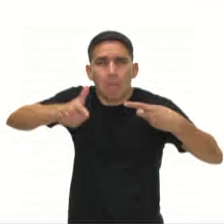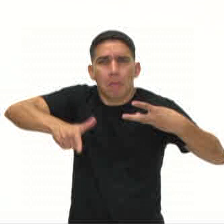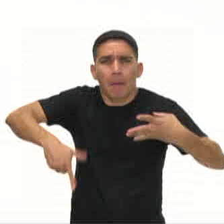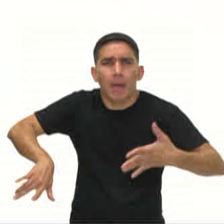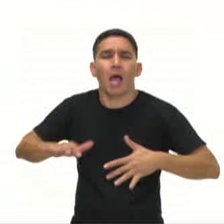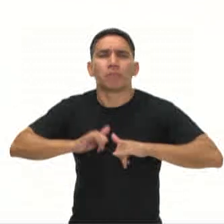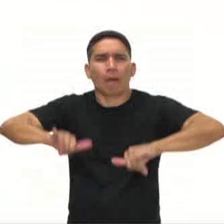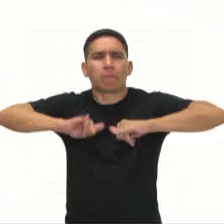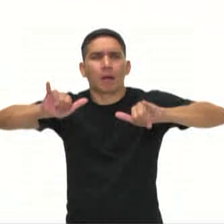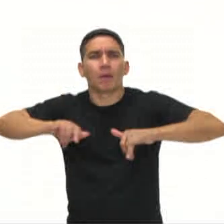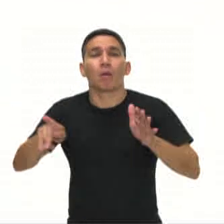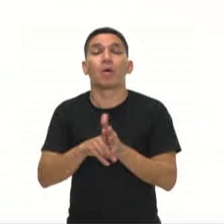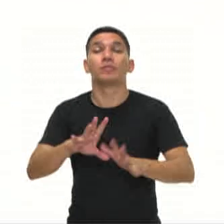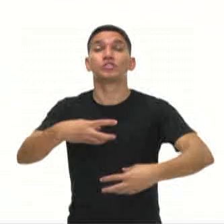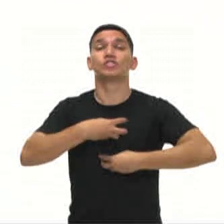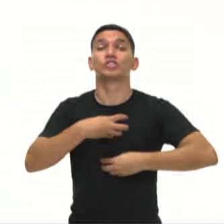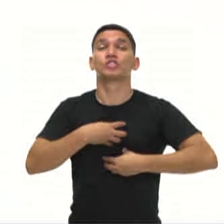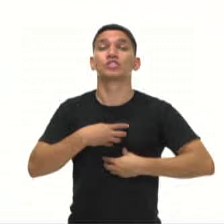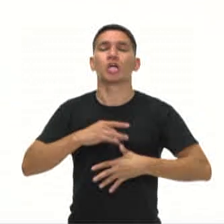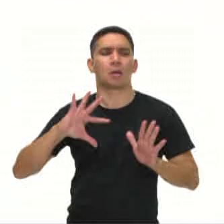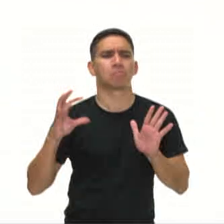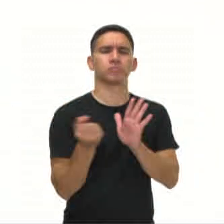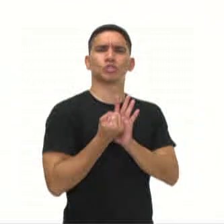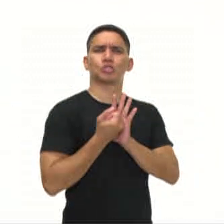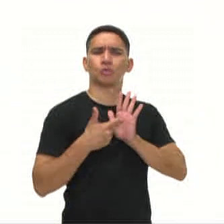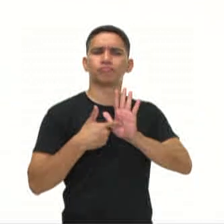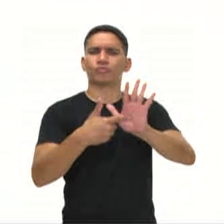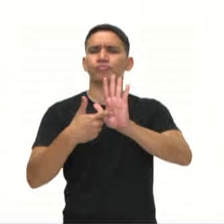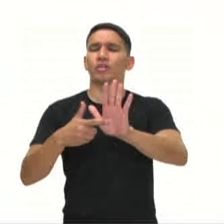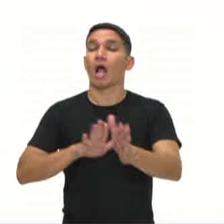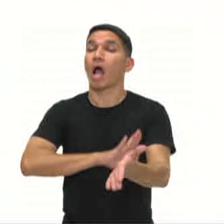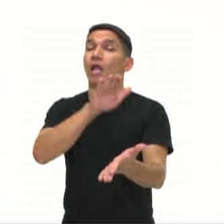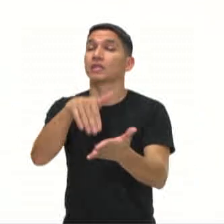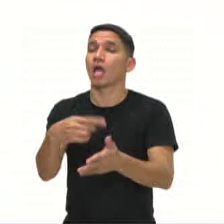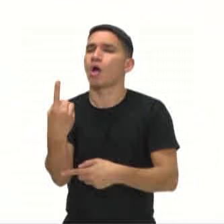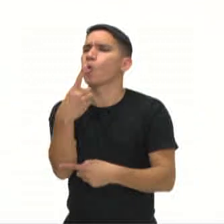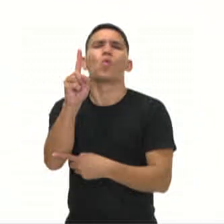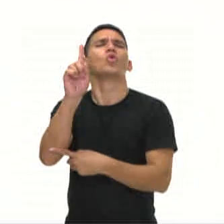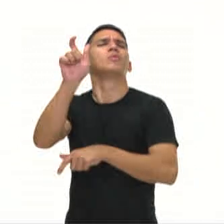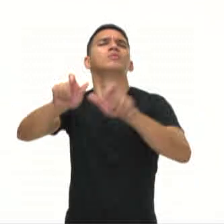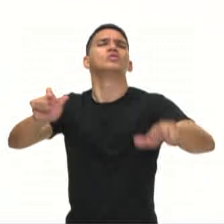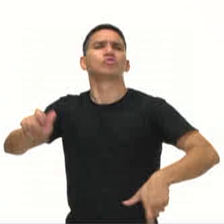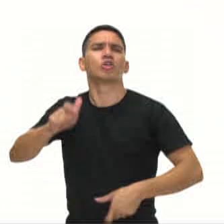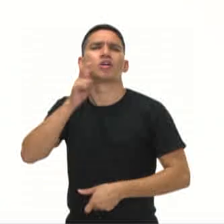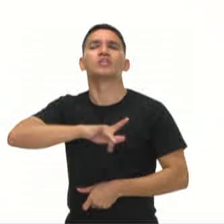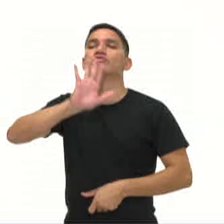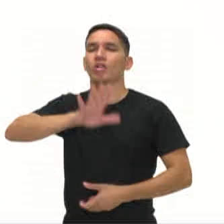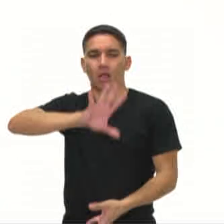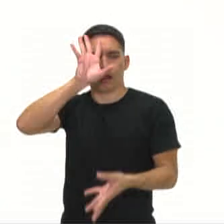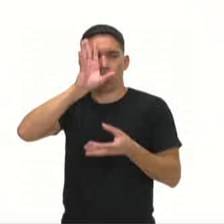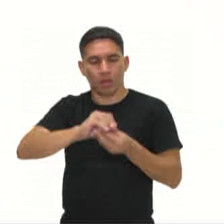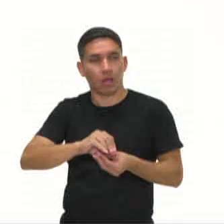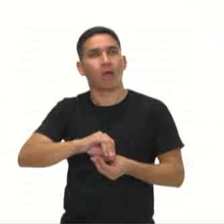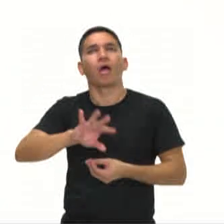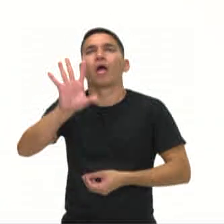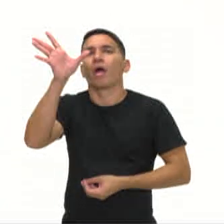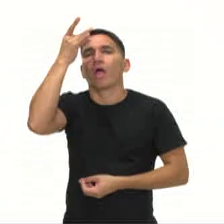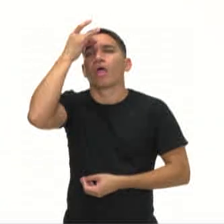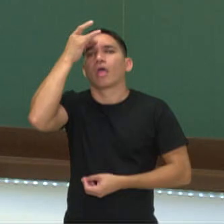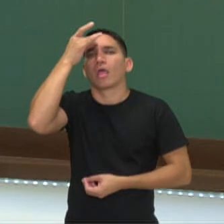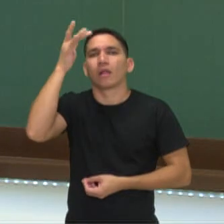incessantemente pela ação de formas estereotipadas, até que o último dos ouvintes estivesse em condições de assimilar a